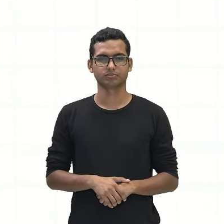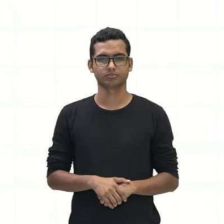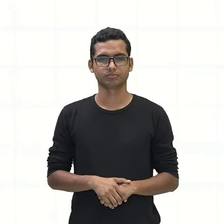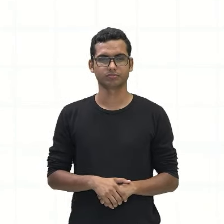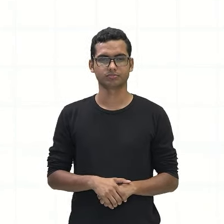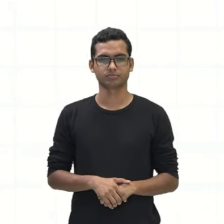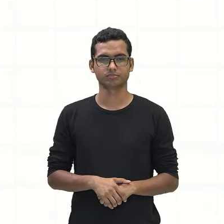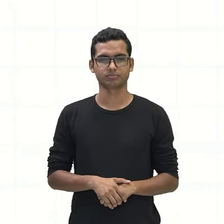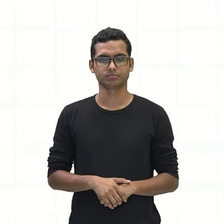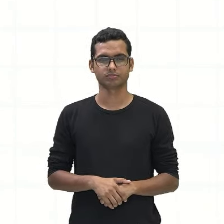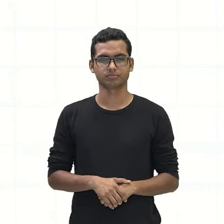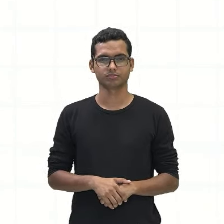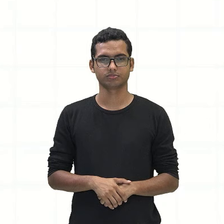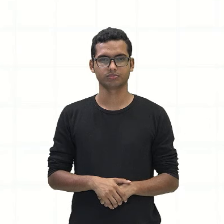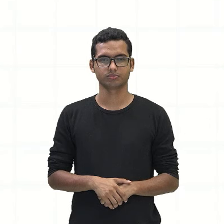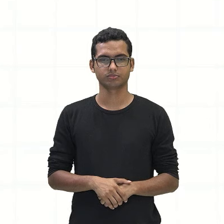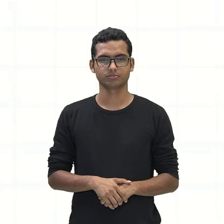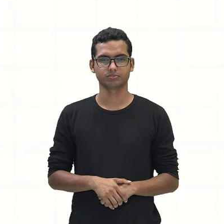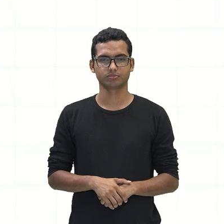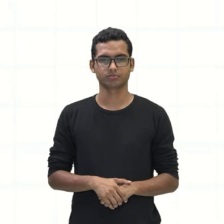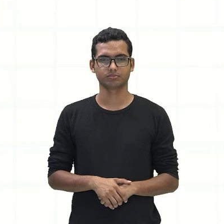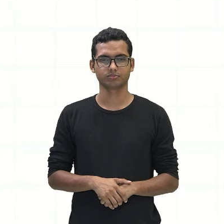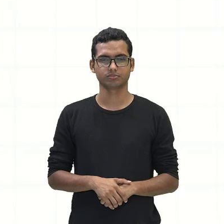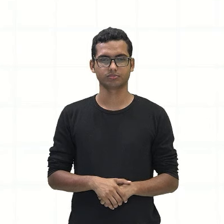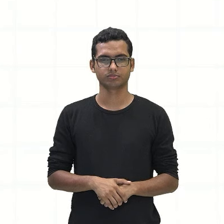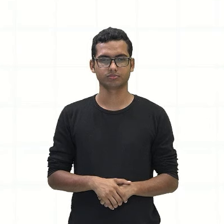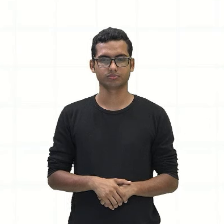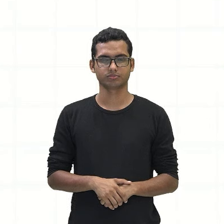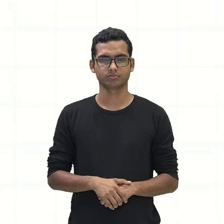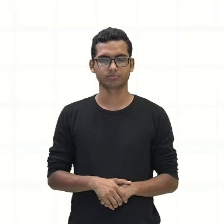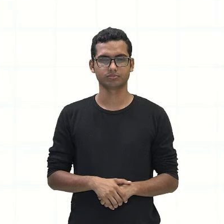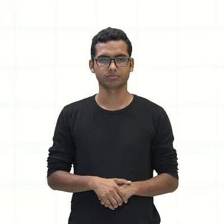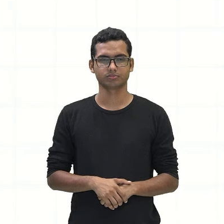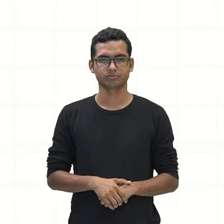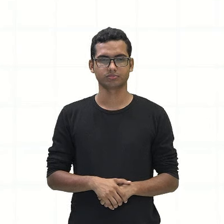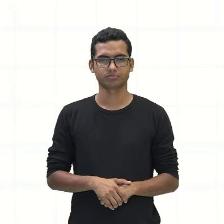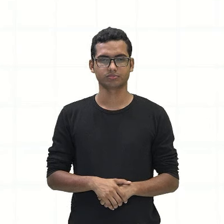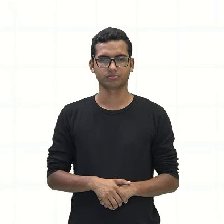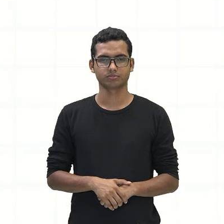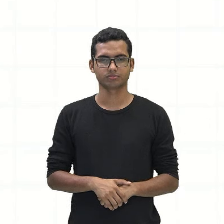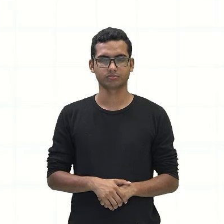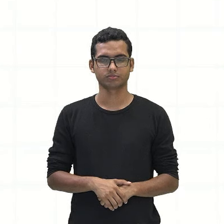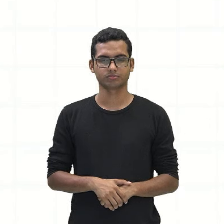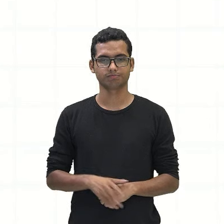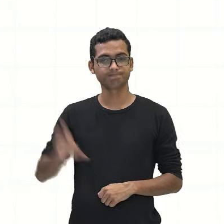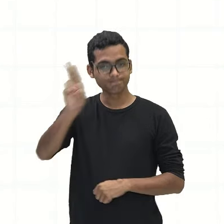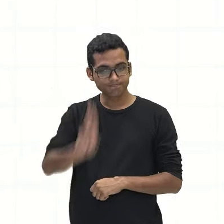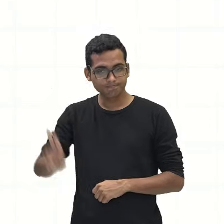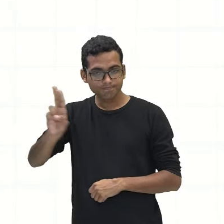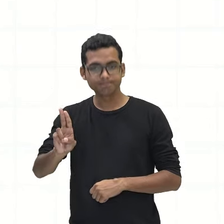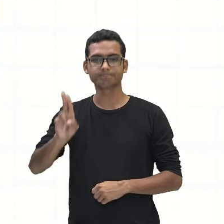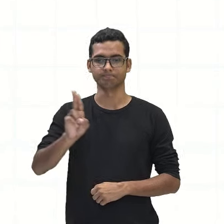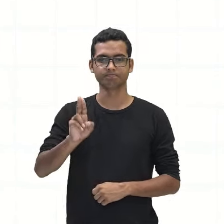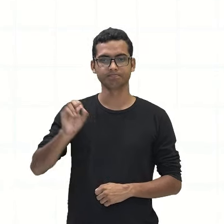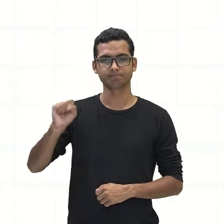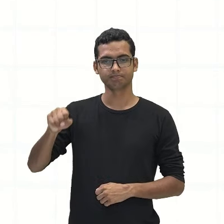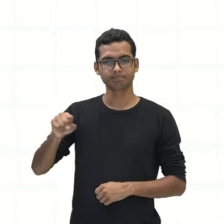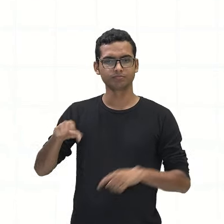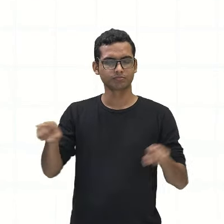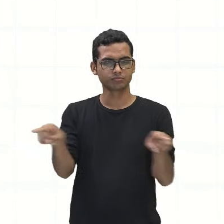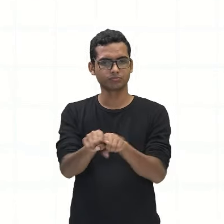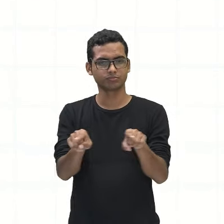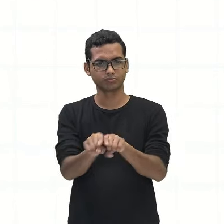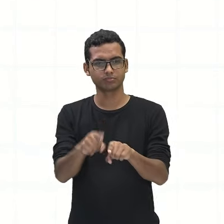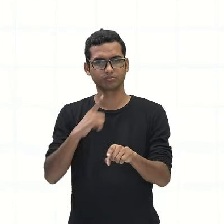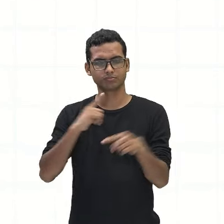respeito dessa característica, né, da linguagem mista, vai ser utilizado nas peças publicitárias, você vai encontrar a associação